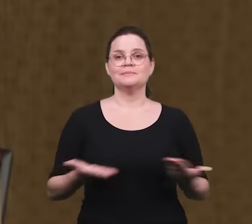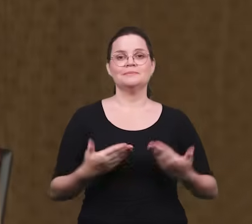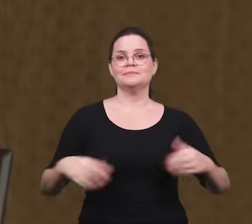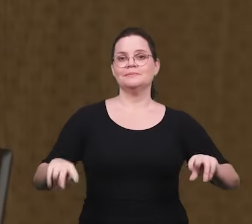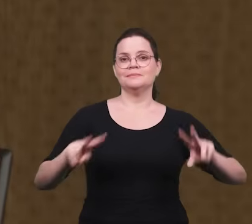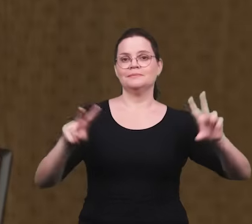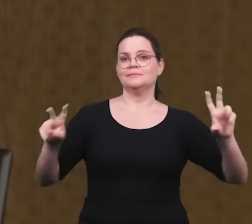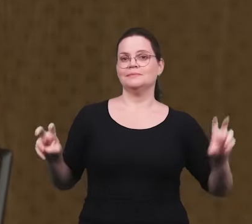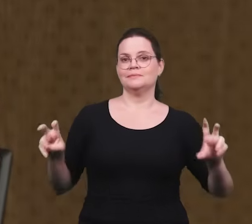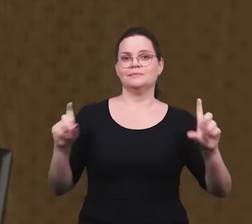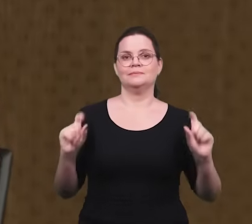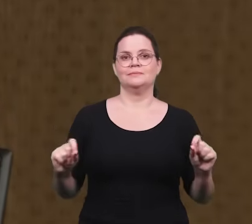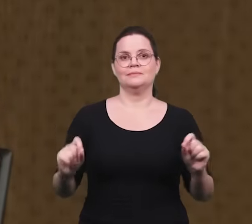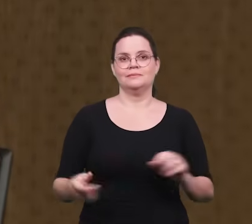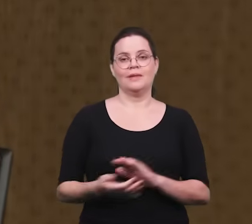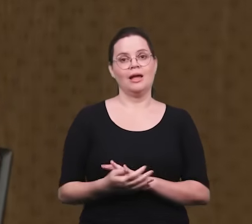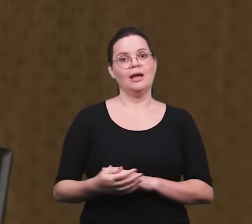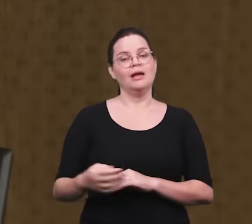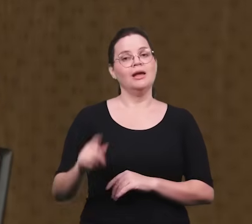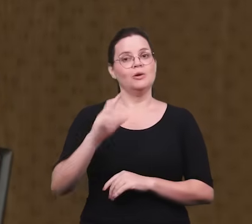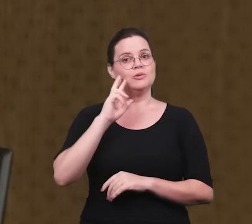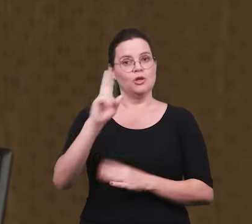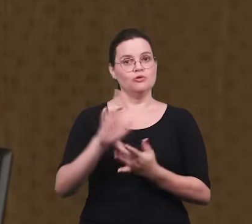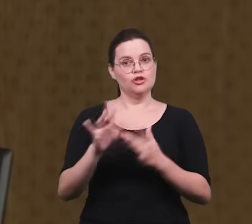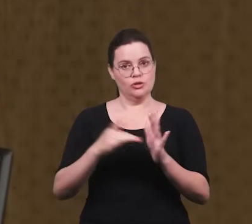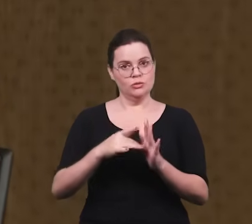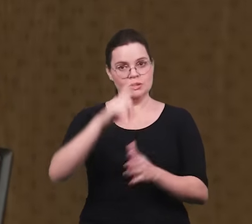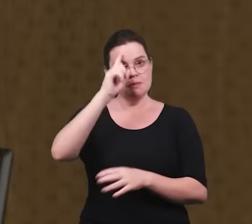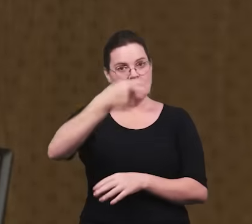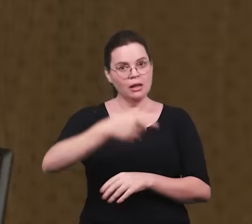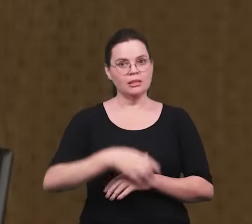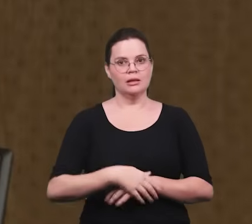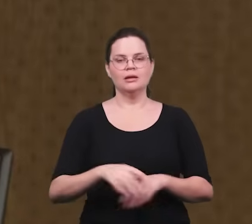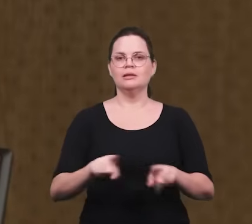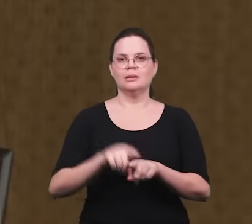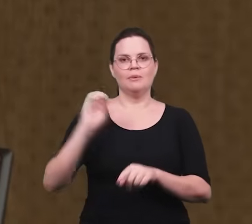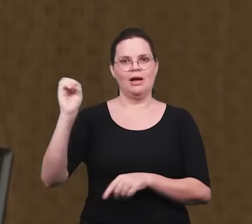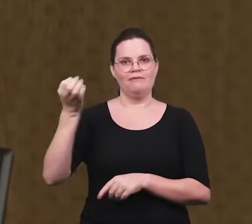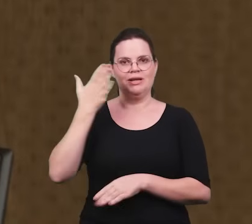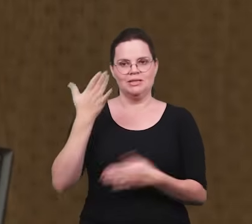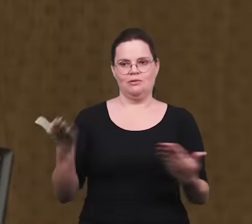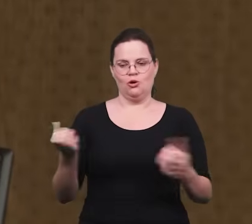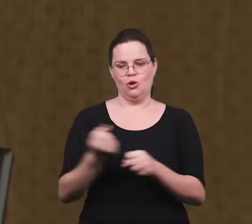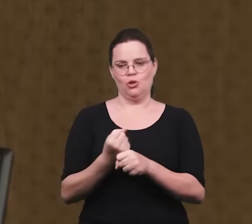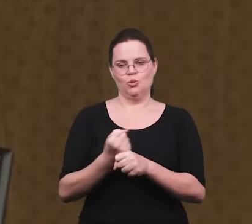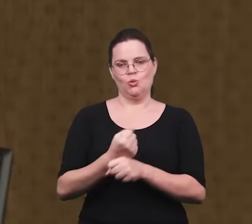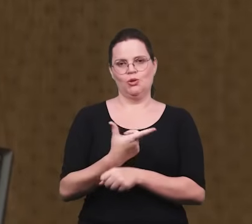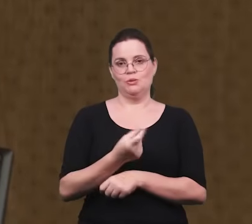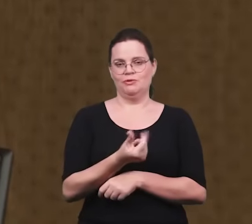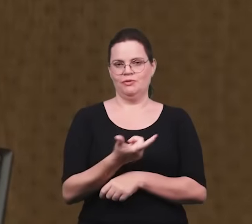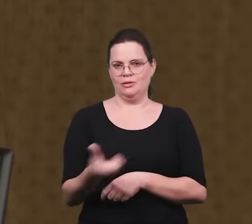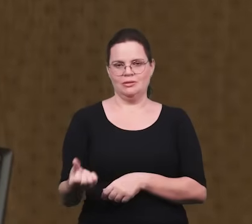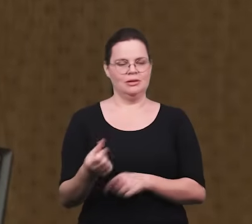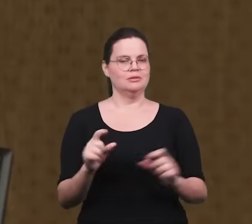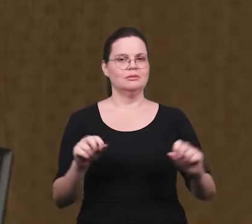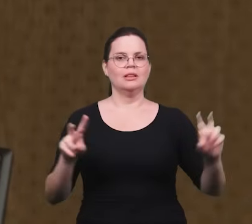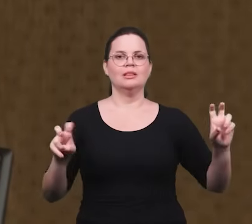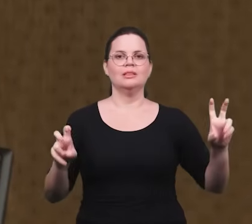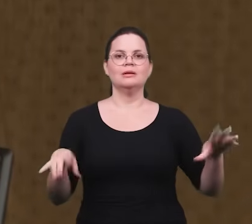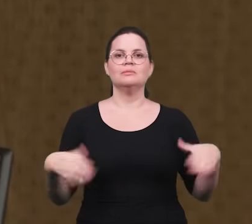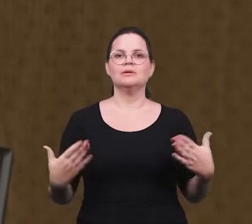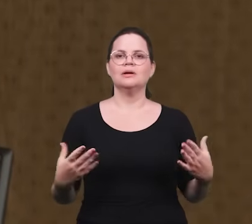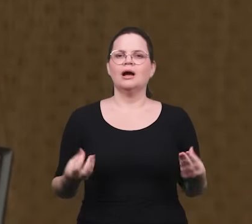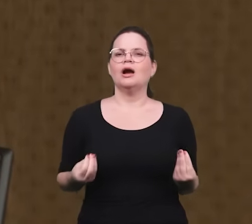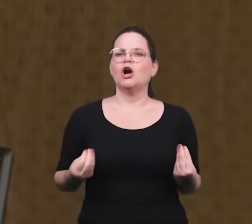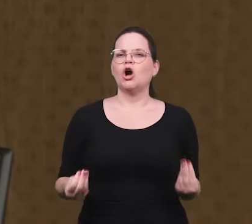tema é um tema que é um mandamento do Senhor e é inclusive uma revelação do Senhor para os nossos dias. E o tema do nosso programa